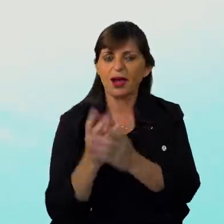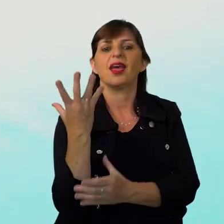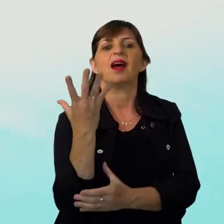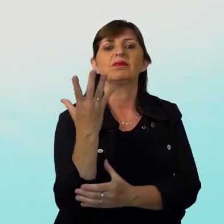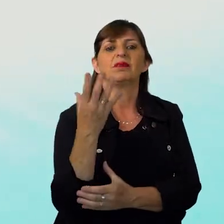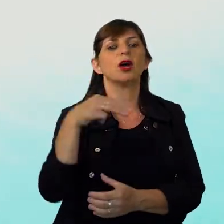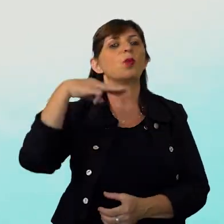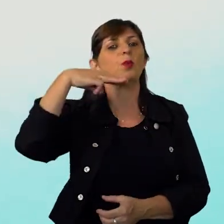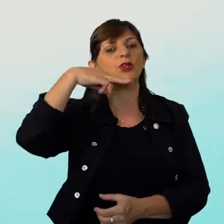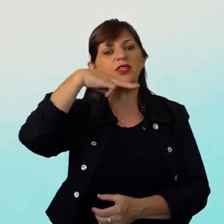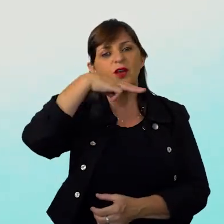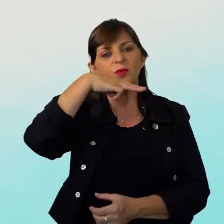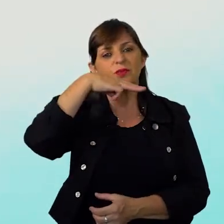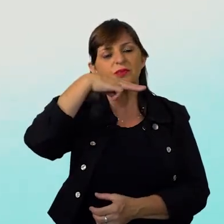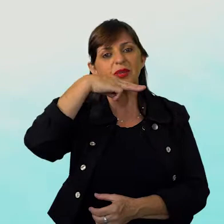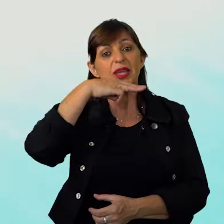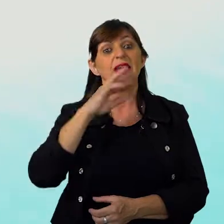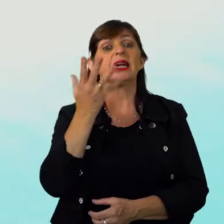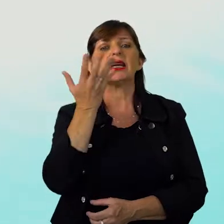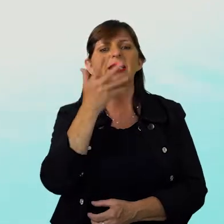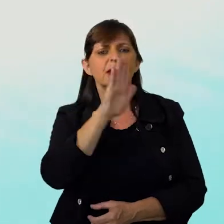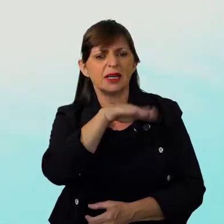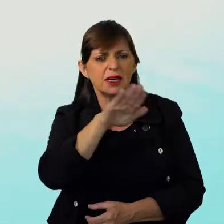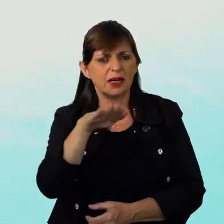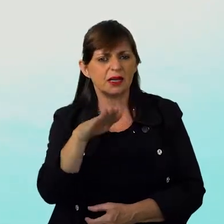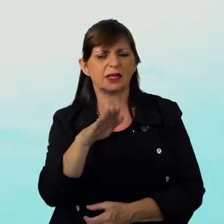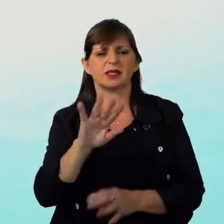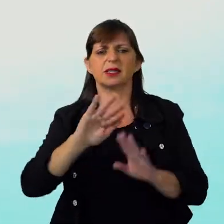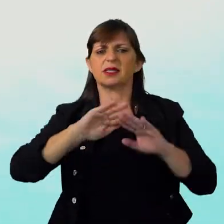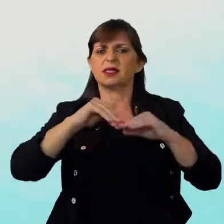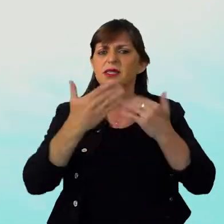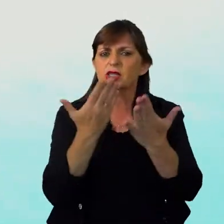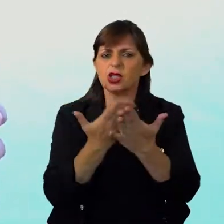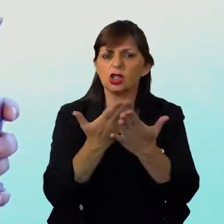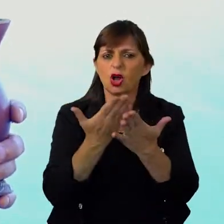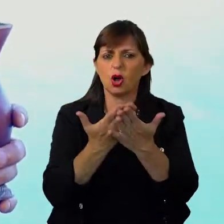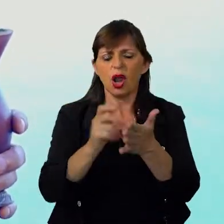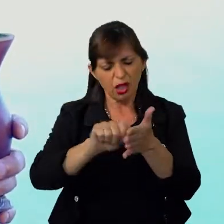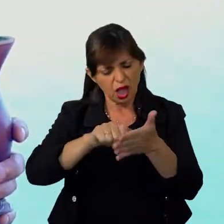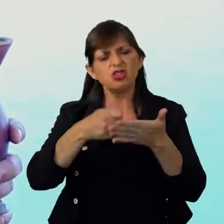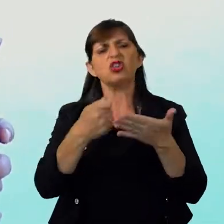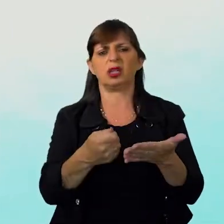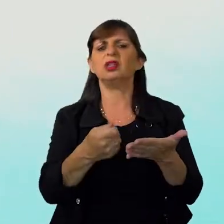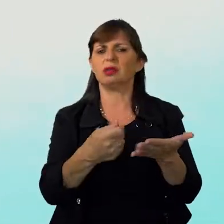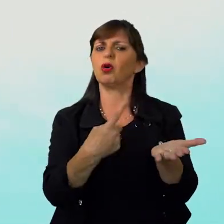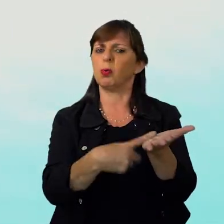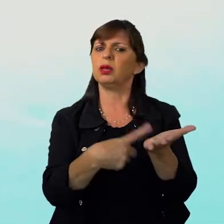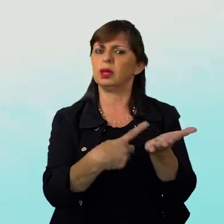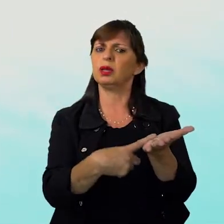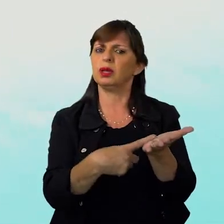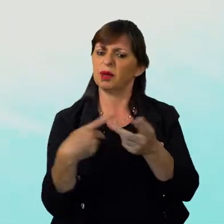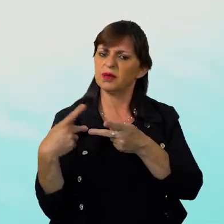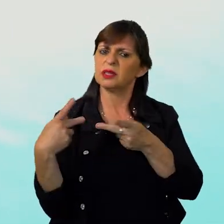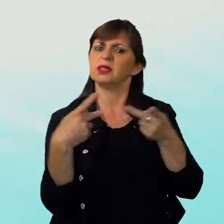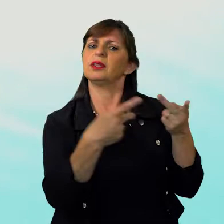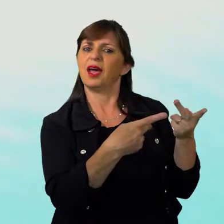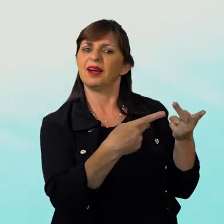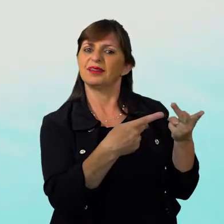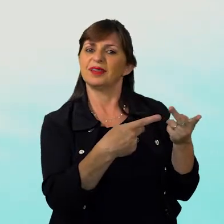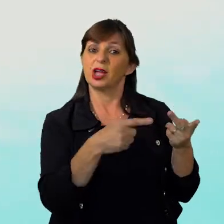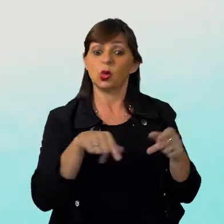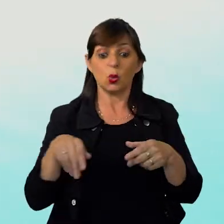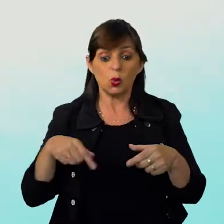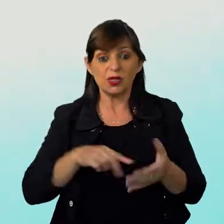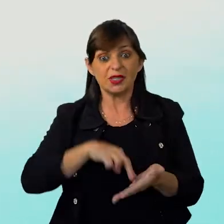importante que as crianças às escolas os municípios agendem visitas ao